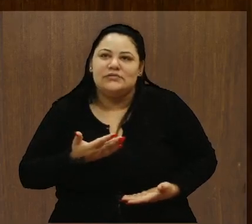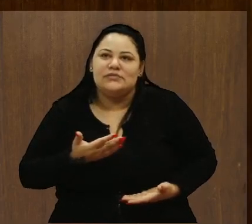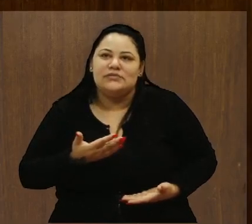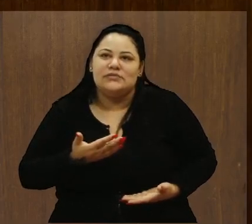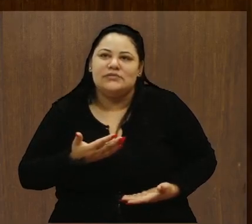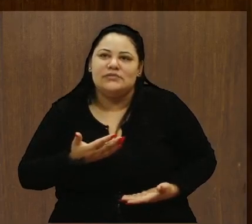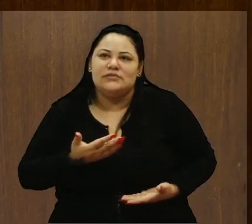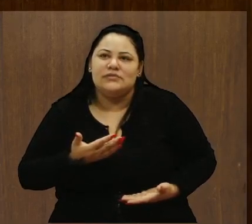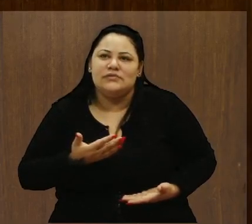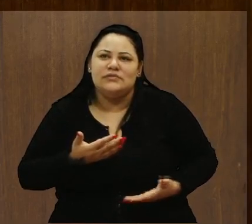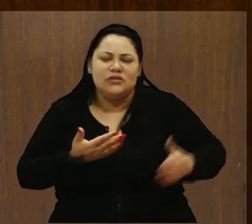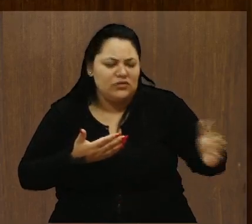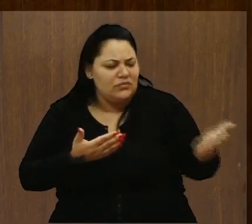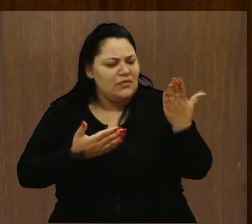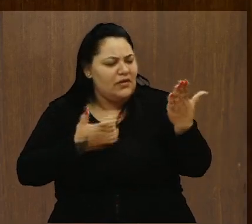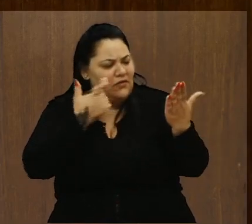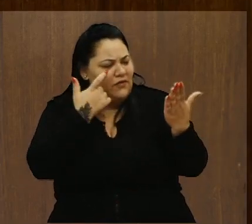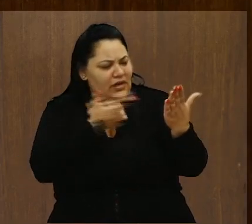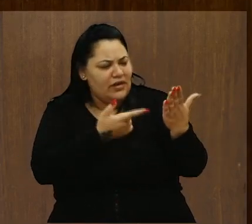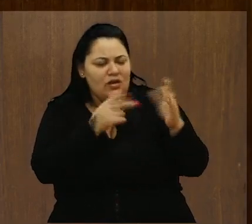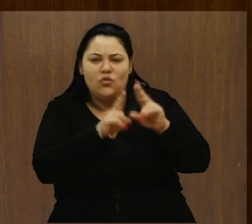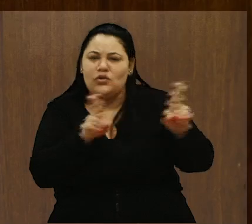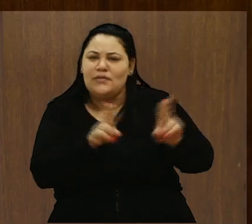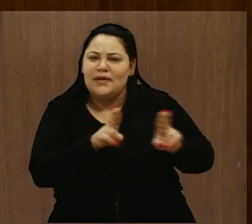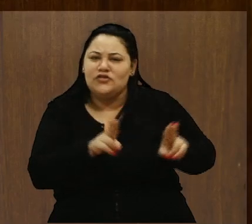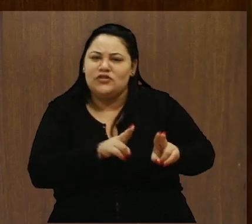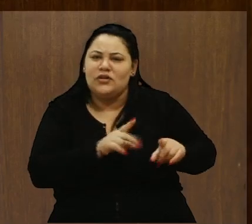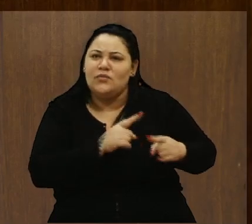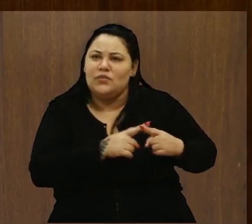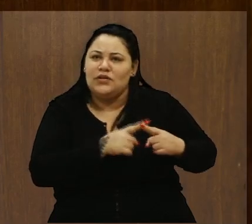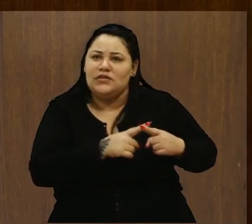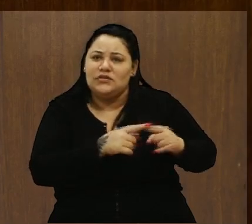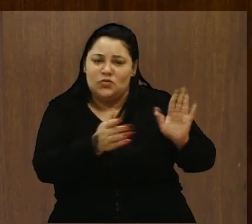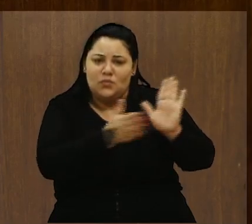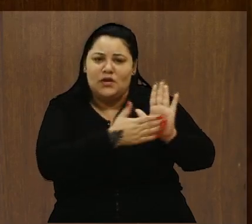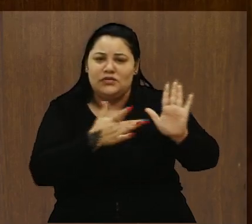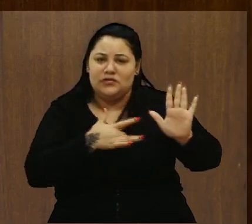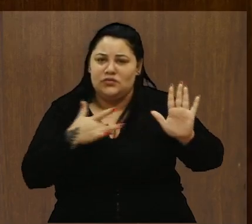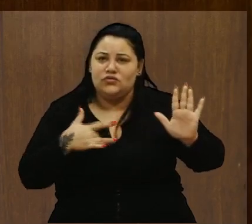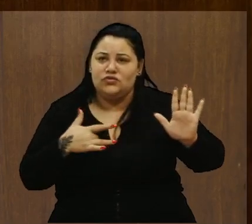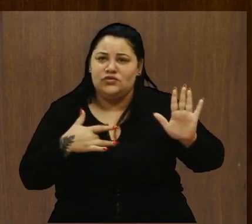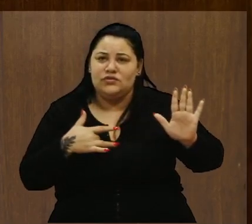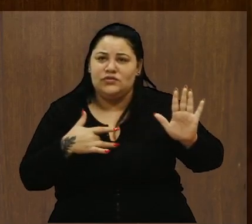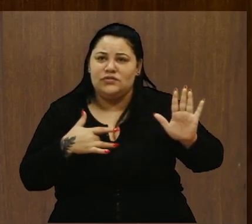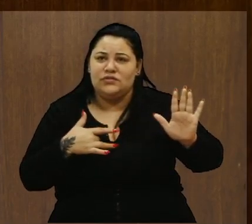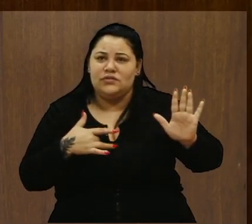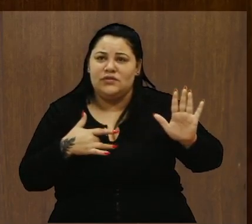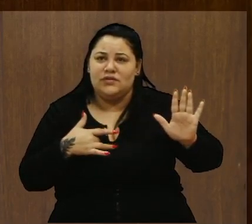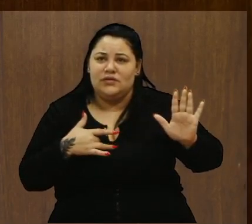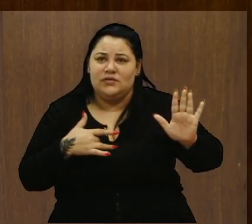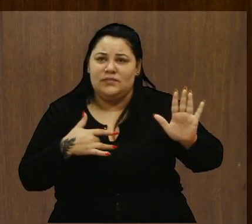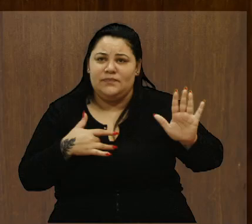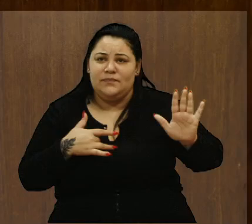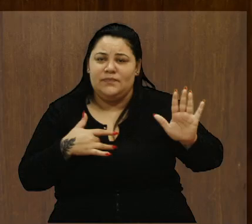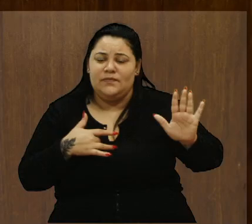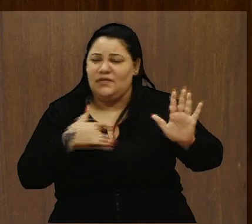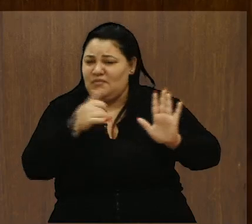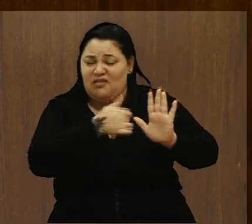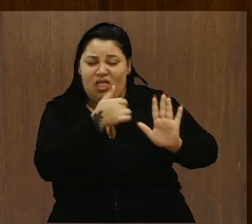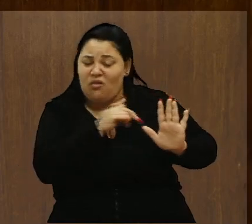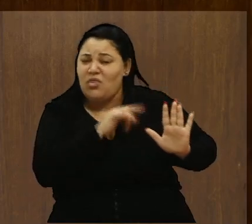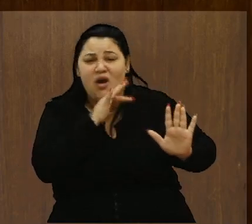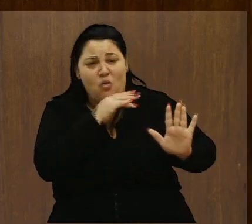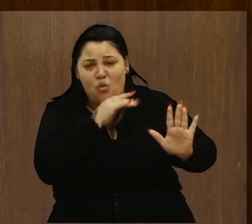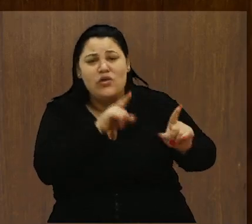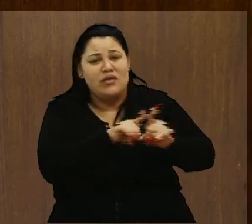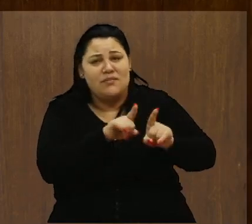pegou a documentação da Unimed, porque ultimamente, se o plano de saúde foi uma Fórmula 1, hoje no máximo ele é um Astra. Porque está bem